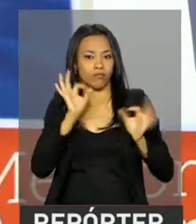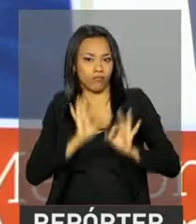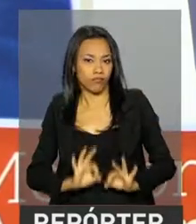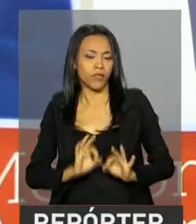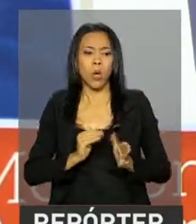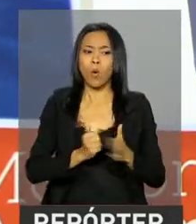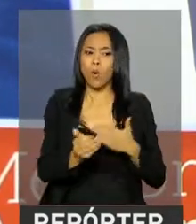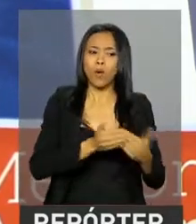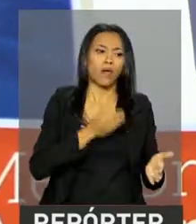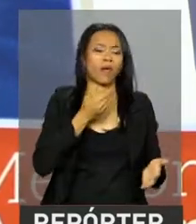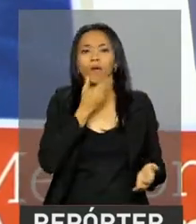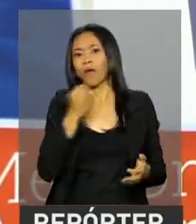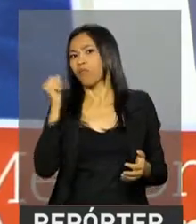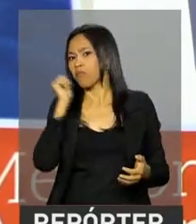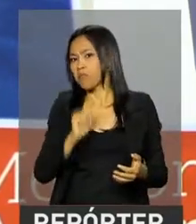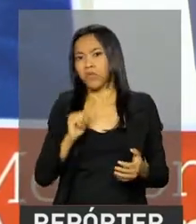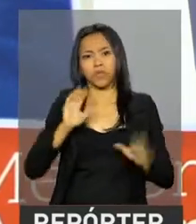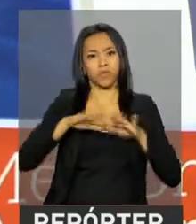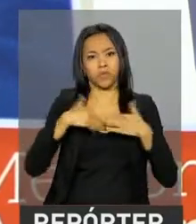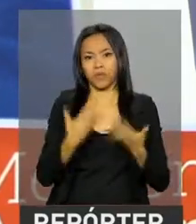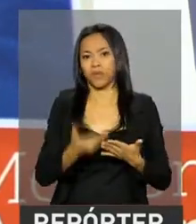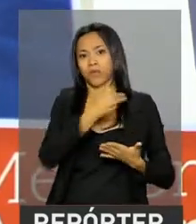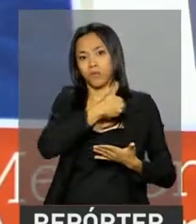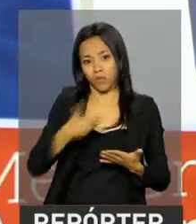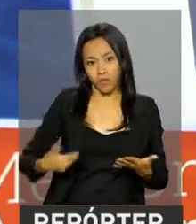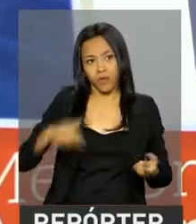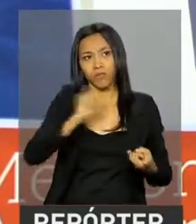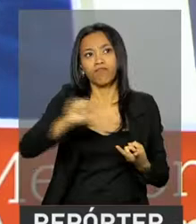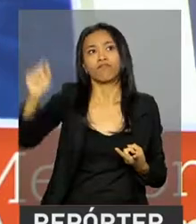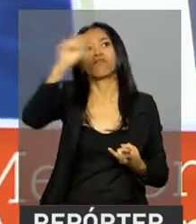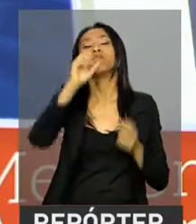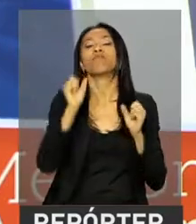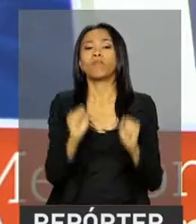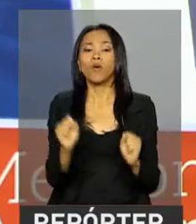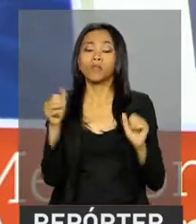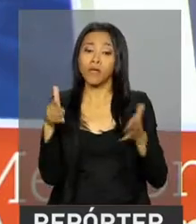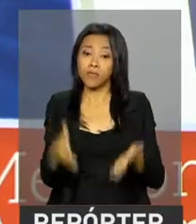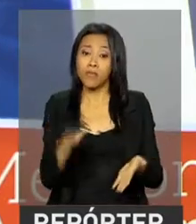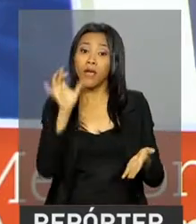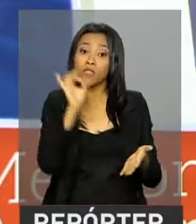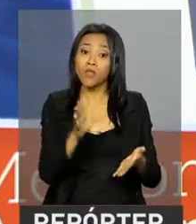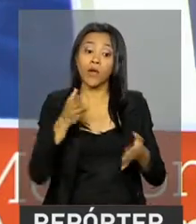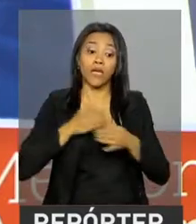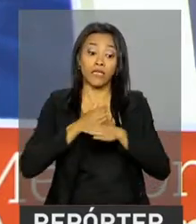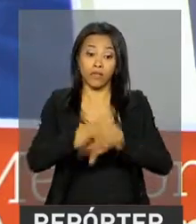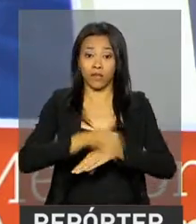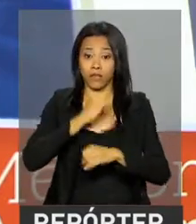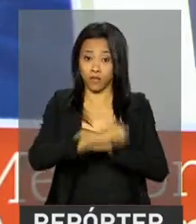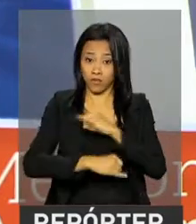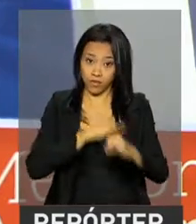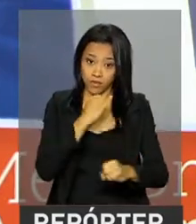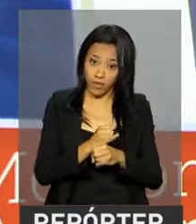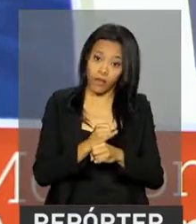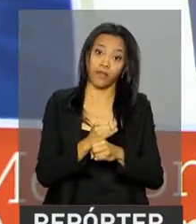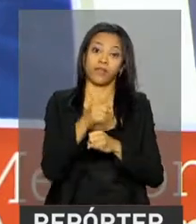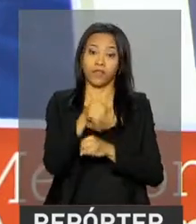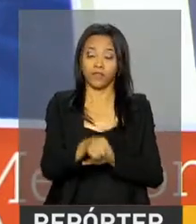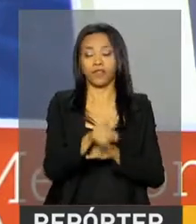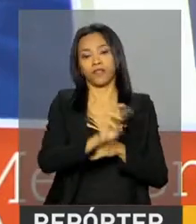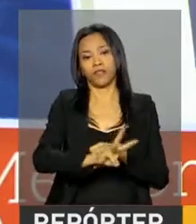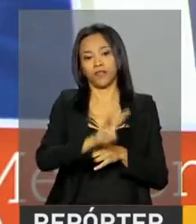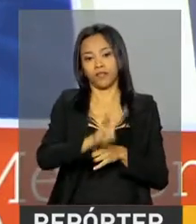ou merendeiro de qualquer escola pública da educação básica do Brasil pode participar. Para isso, basta acessar o nosso site